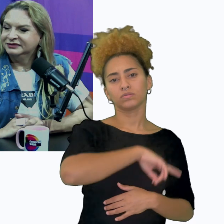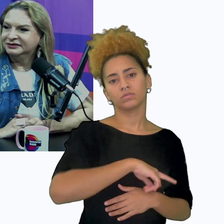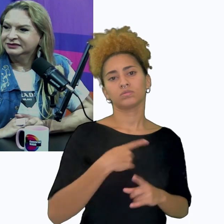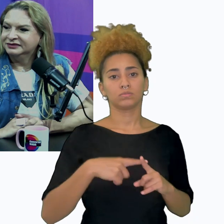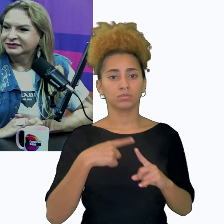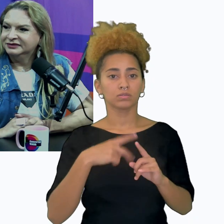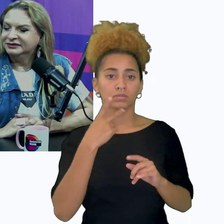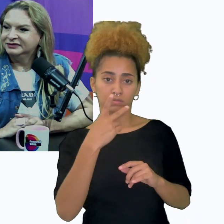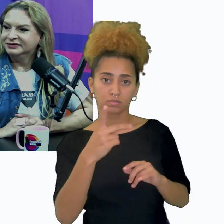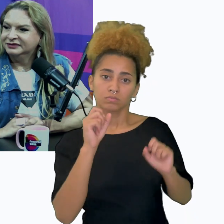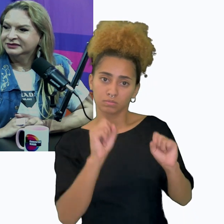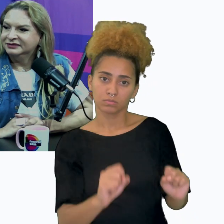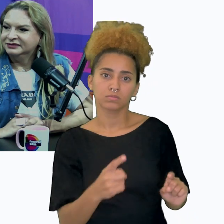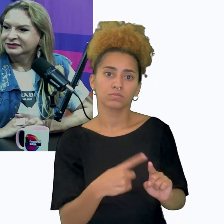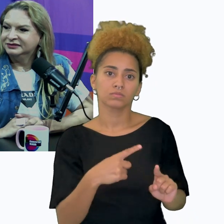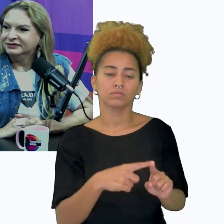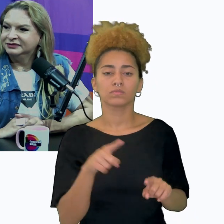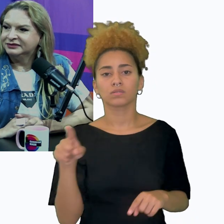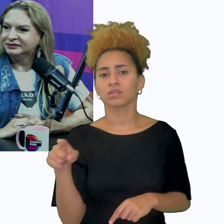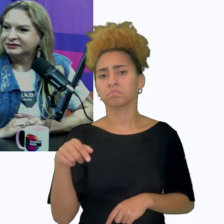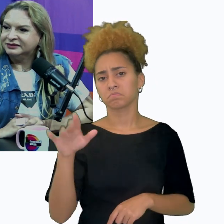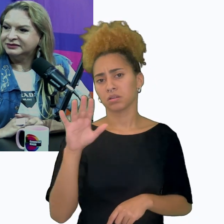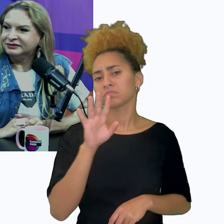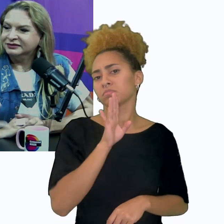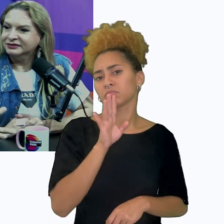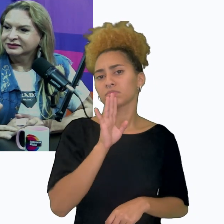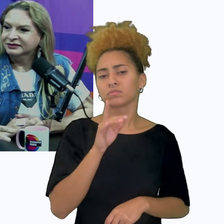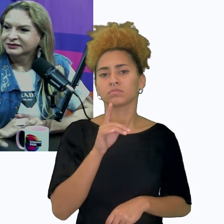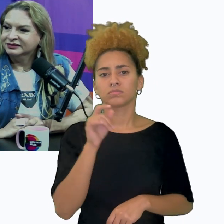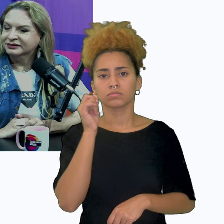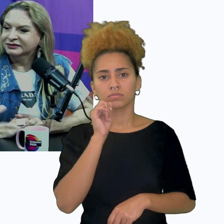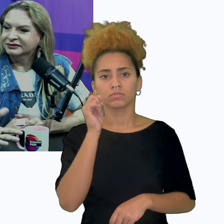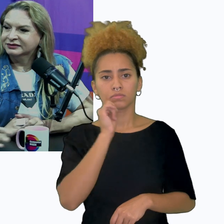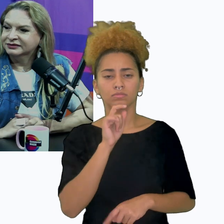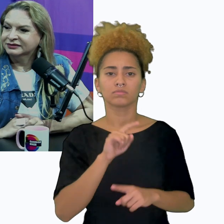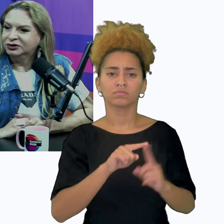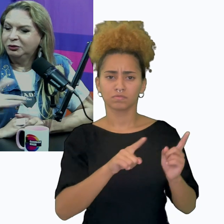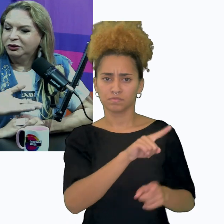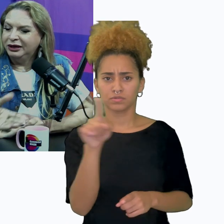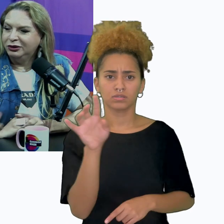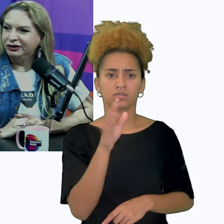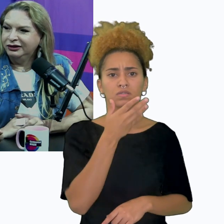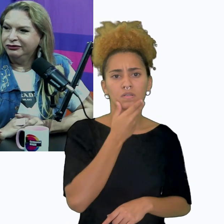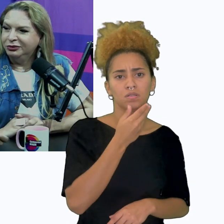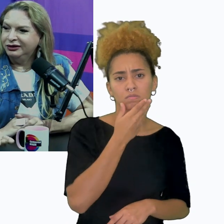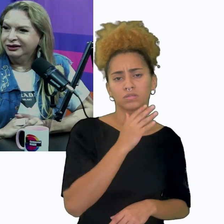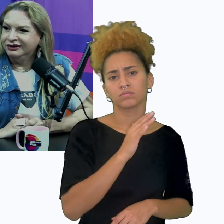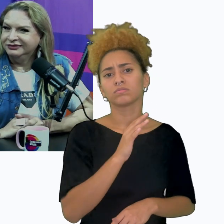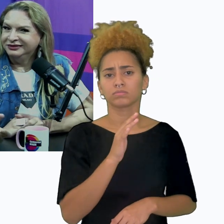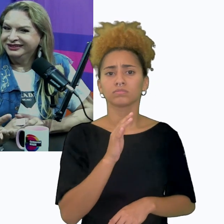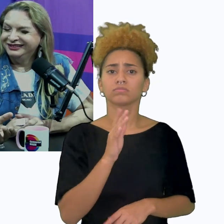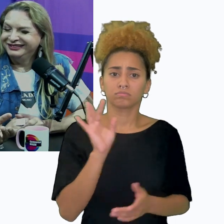porque eu posso dizer que sofri muito porque a Laila é mais nova, muito mais nova do que eu, e vocês são rapazes, e